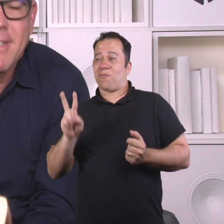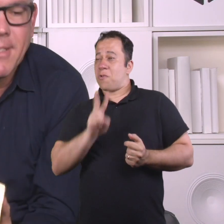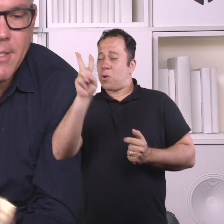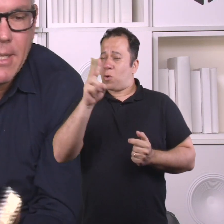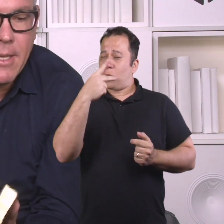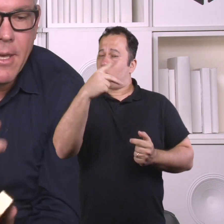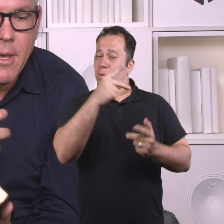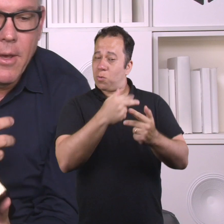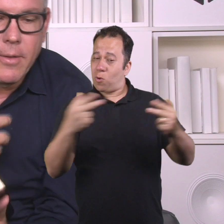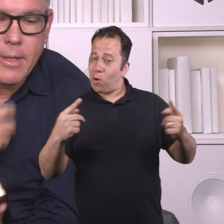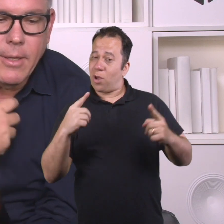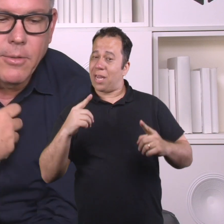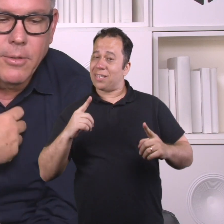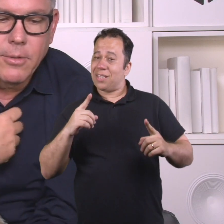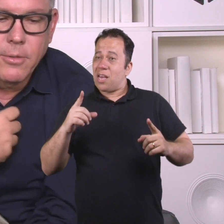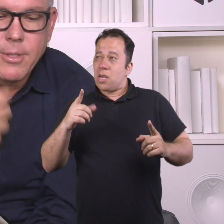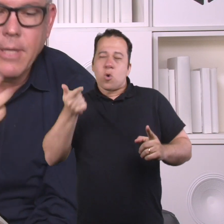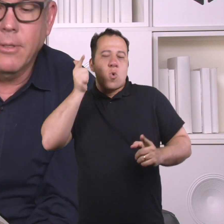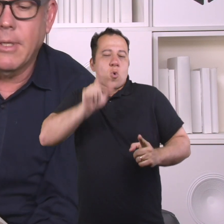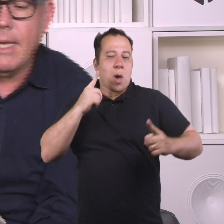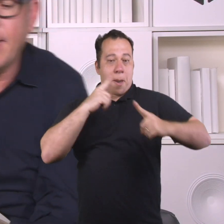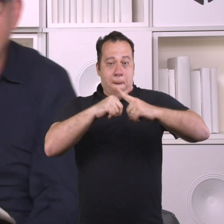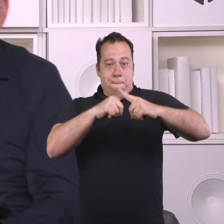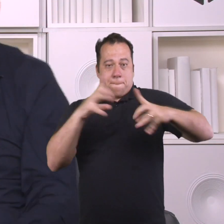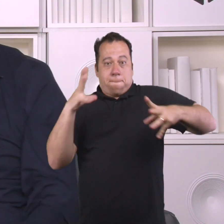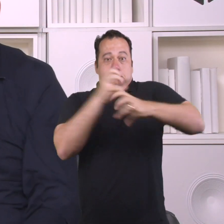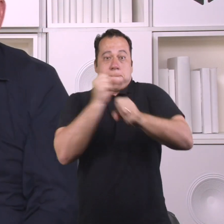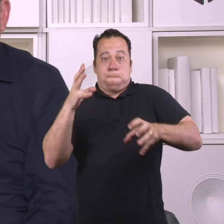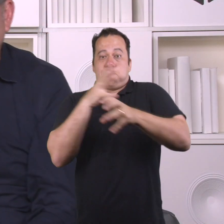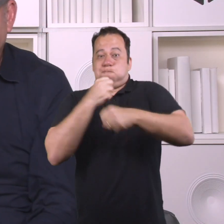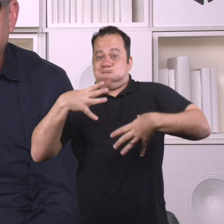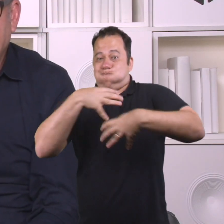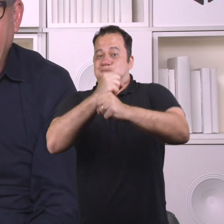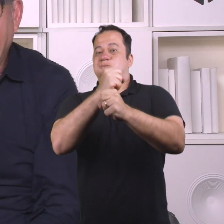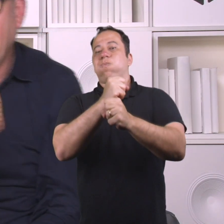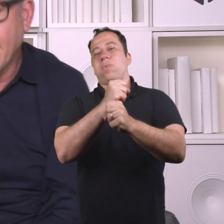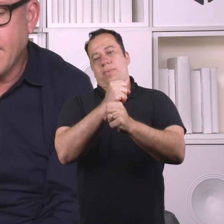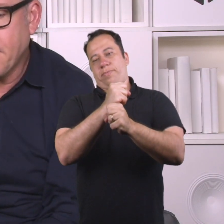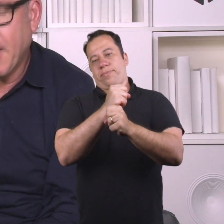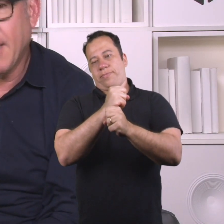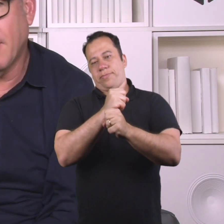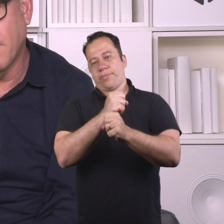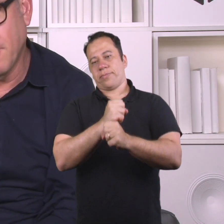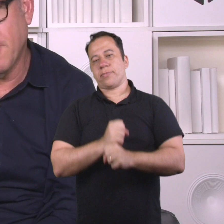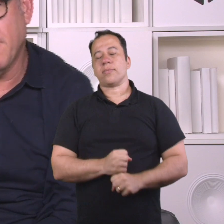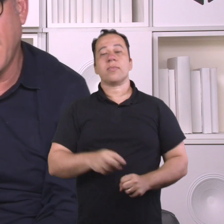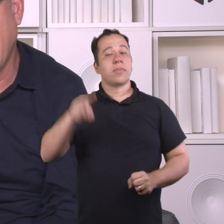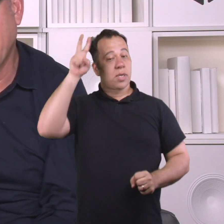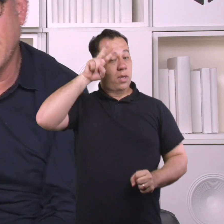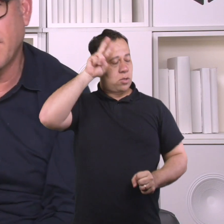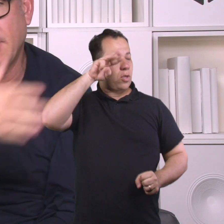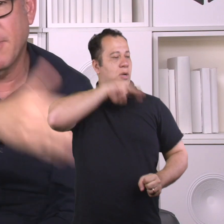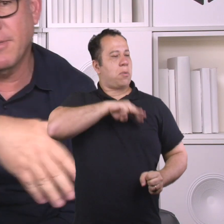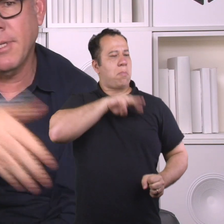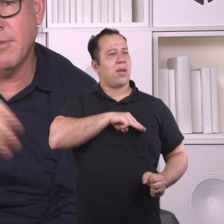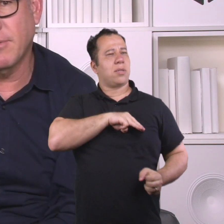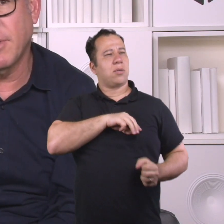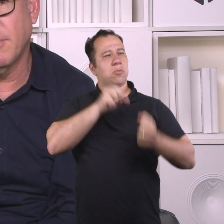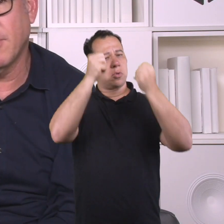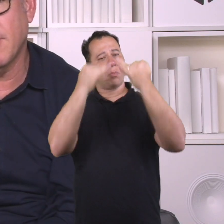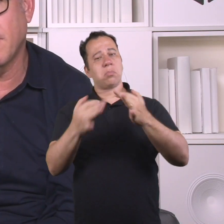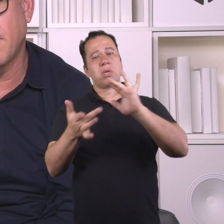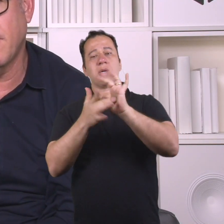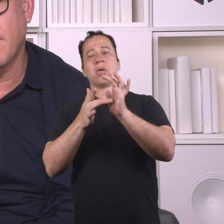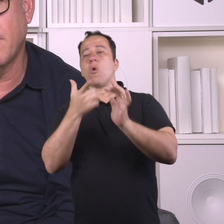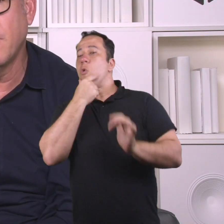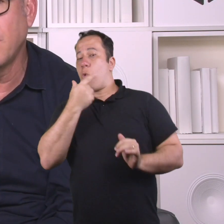muito interessante, que o Senhor ele deu riquezas para cada um dos seus servos, a um ele deu 5, a um